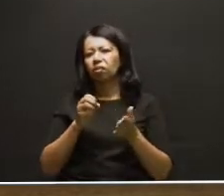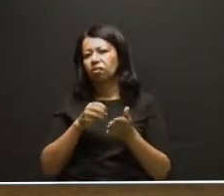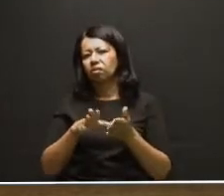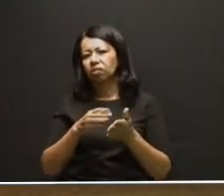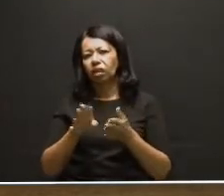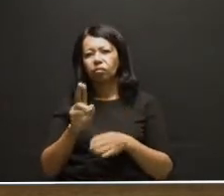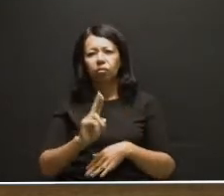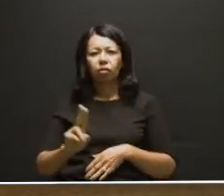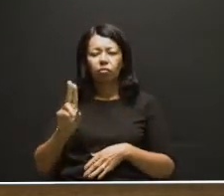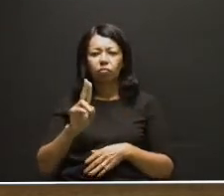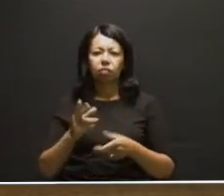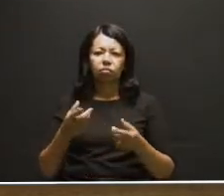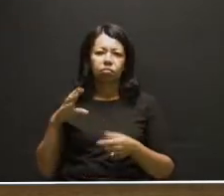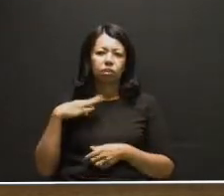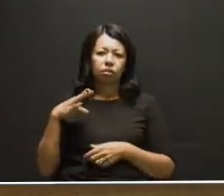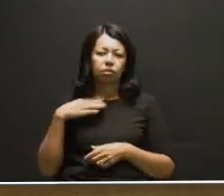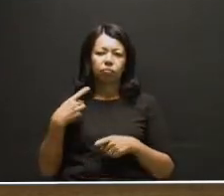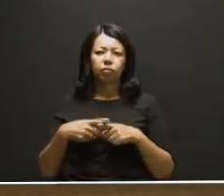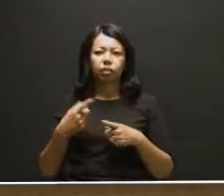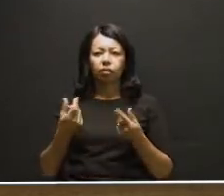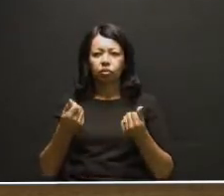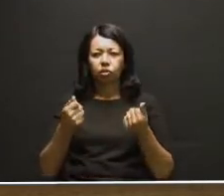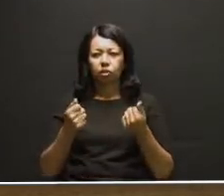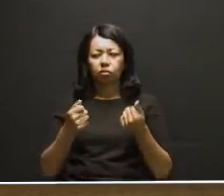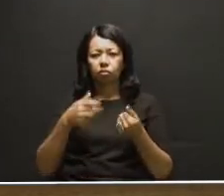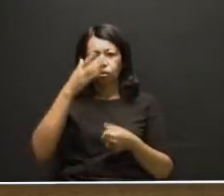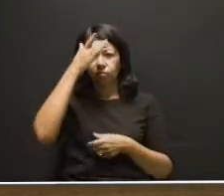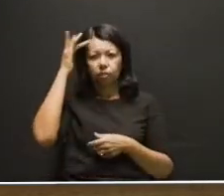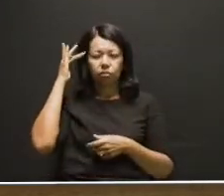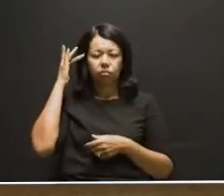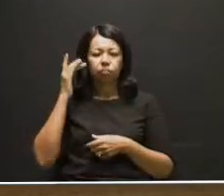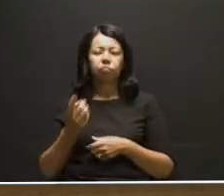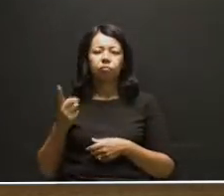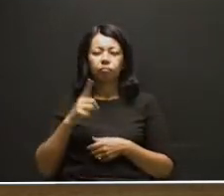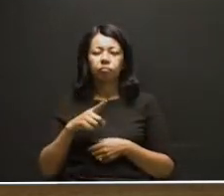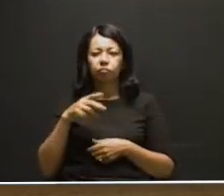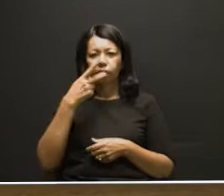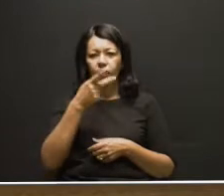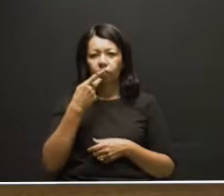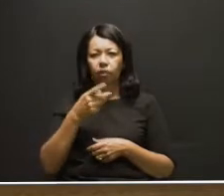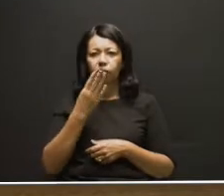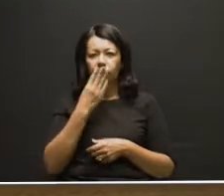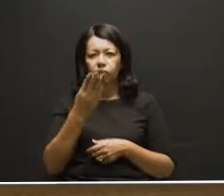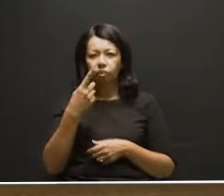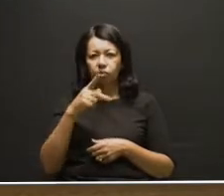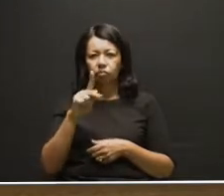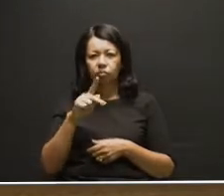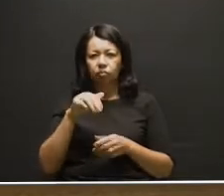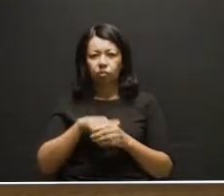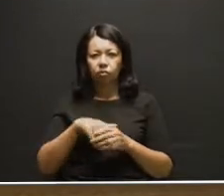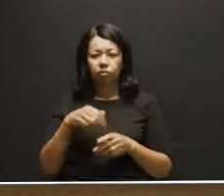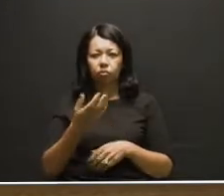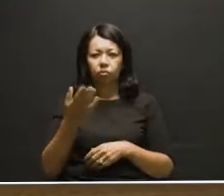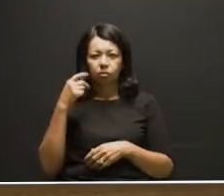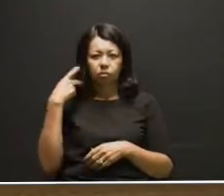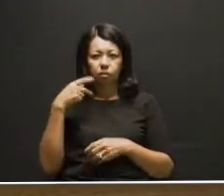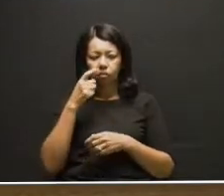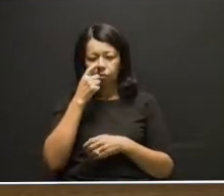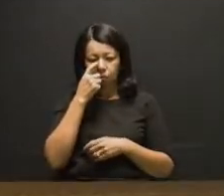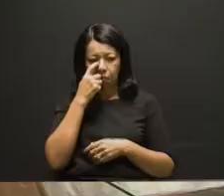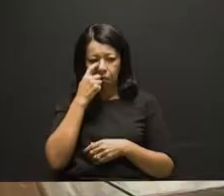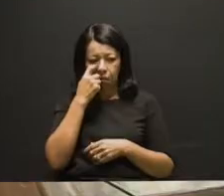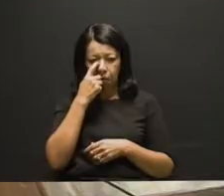tudo o que é gasto no município porque o dinheiro do contribuinte então fica aqui a minha fala eo pedido de voto a todos os padres